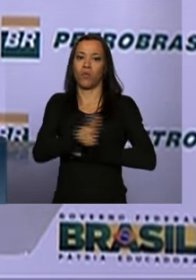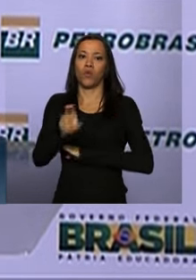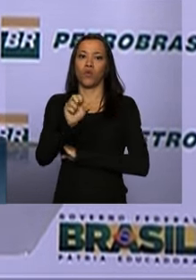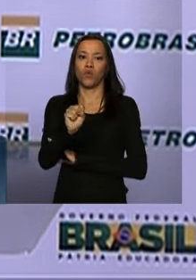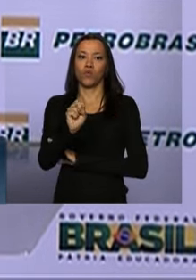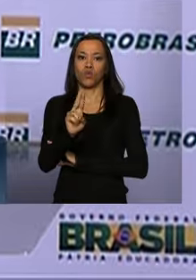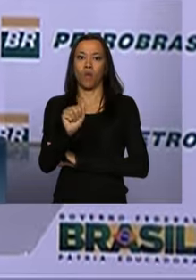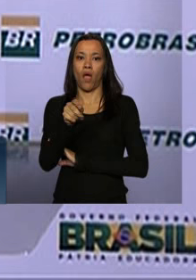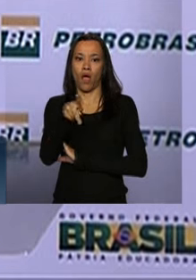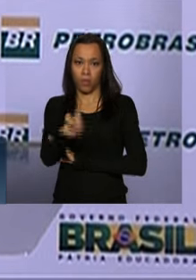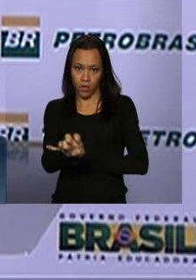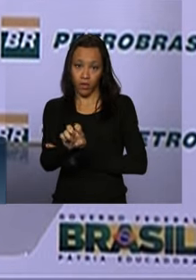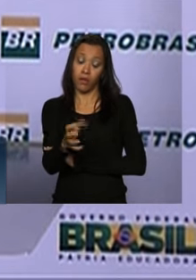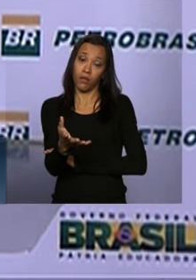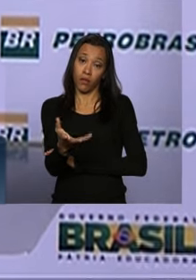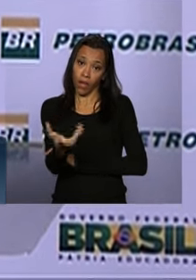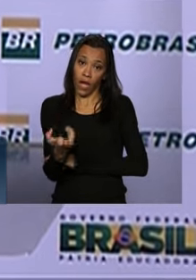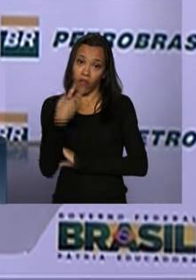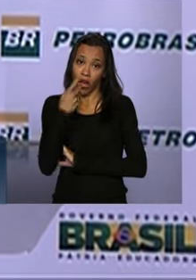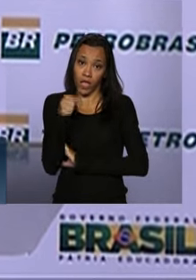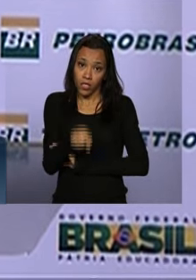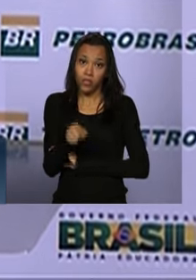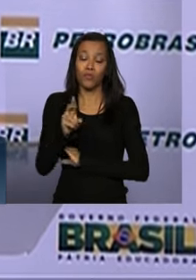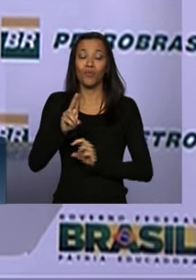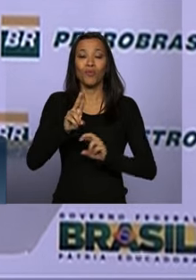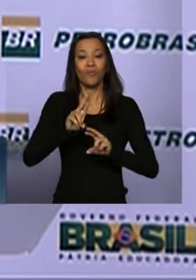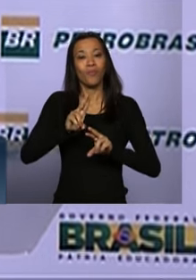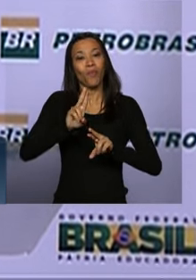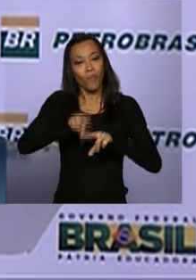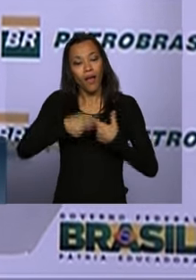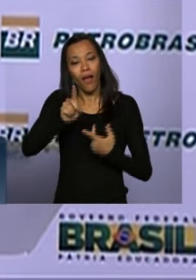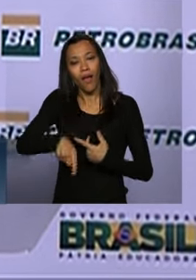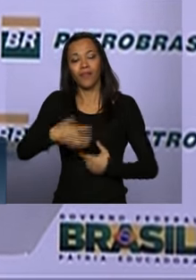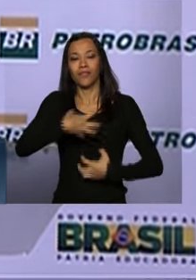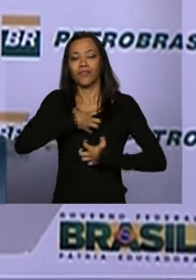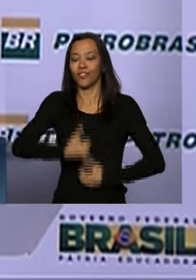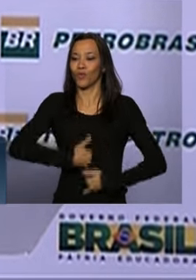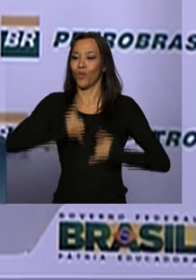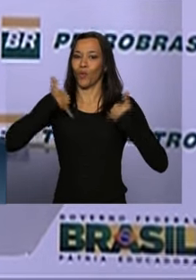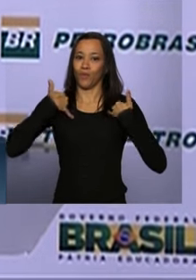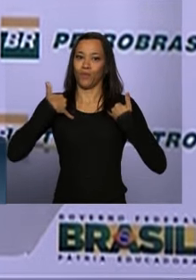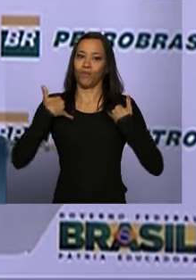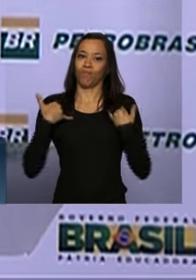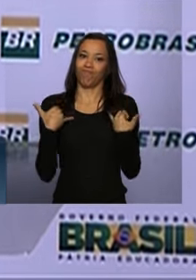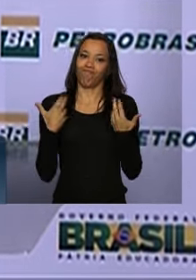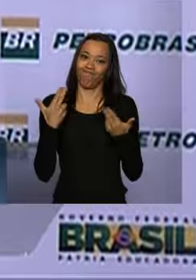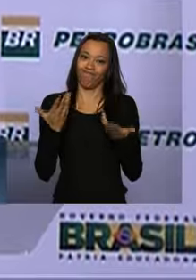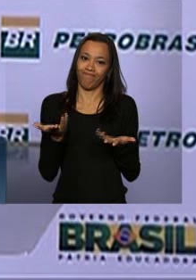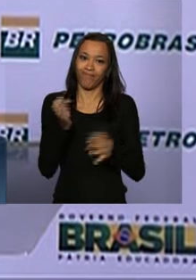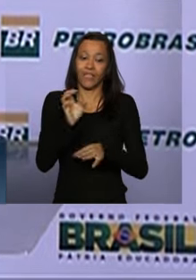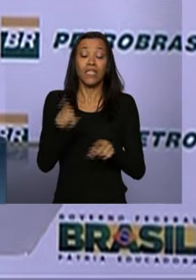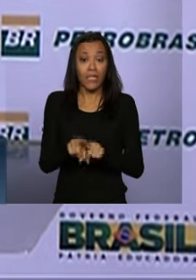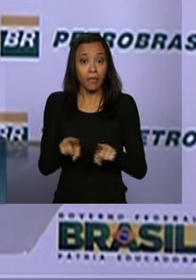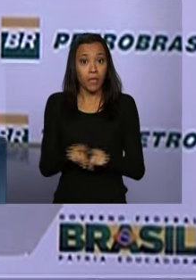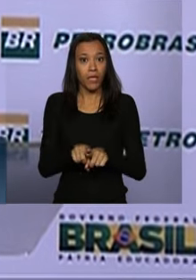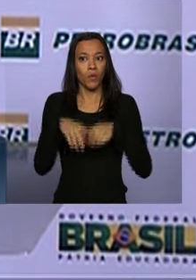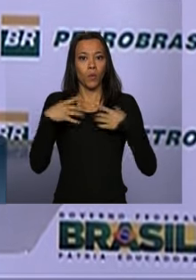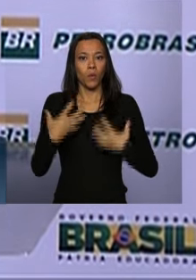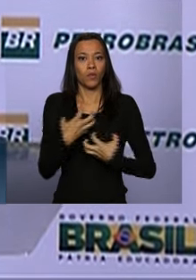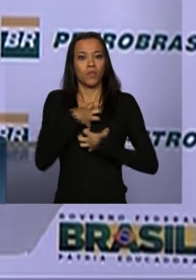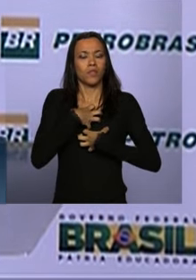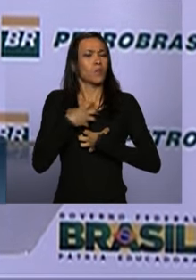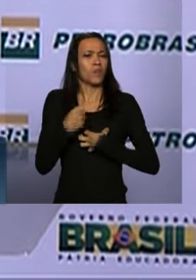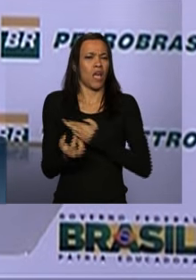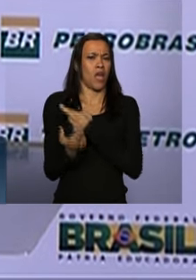Quero dizer isso porque isso é motivo de orgulho, mas, ao mesmo tempo, um motivo de muita